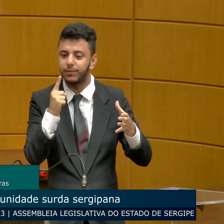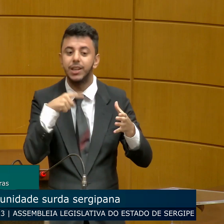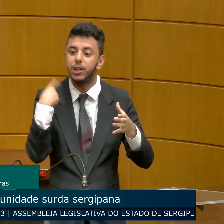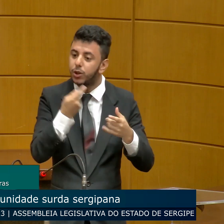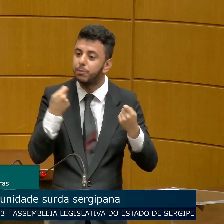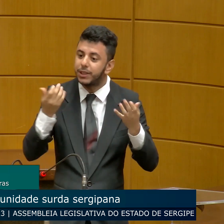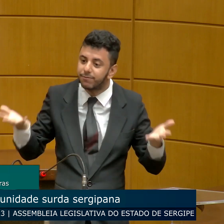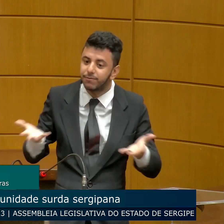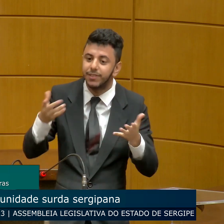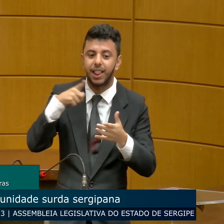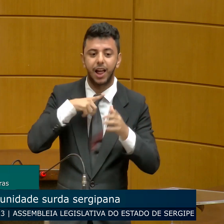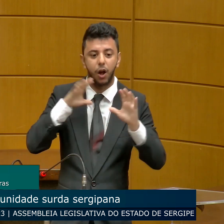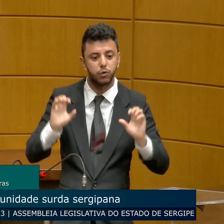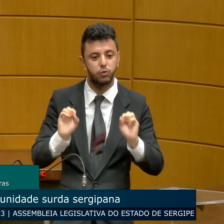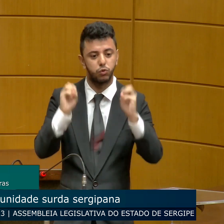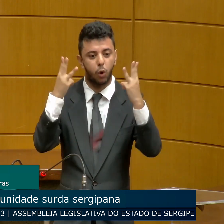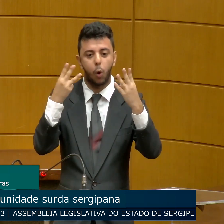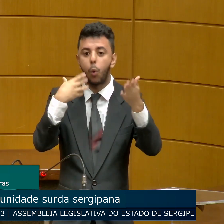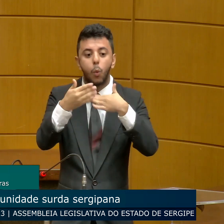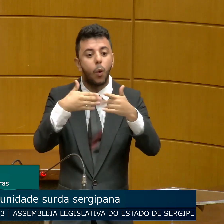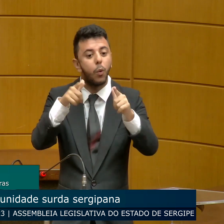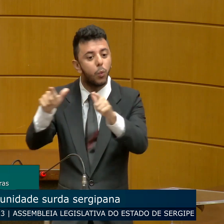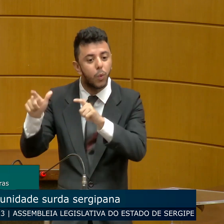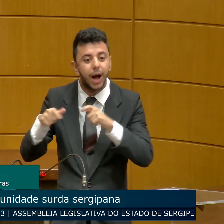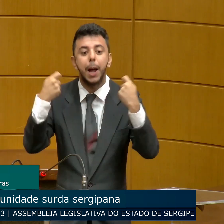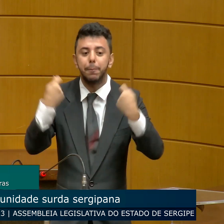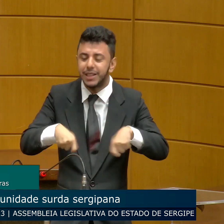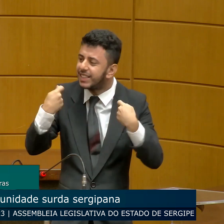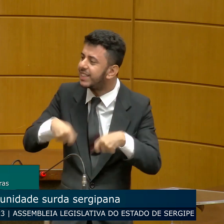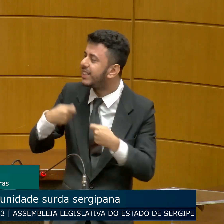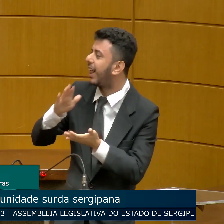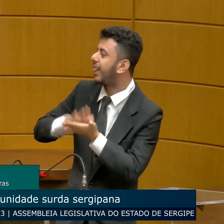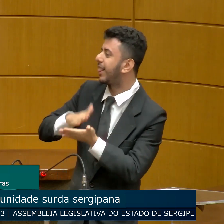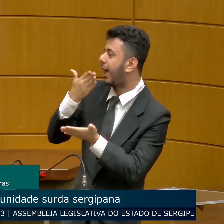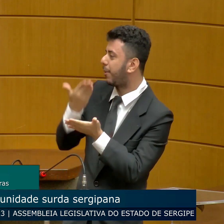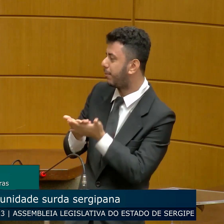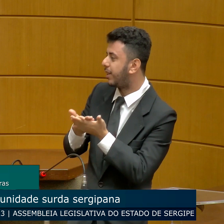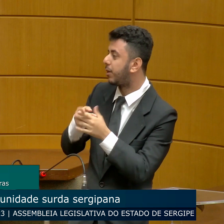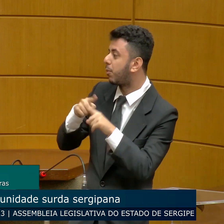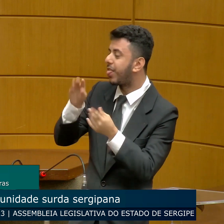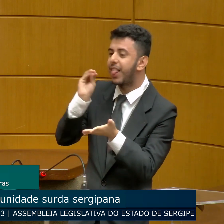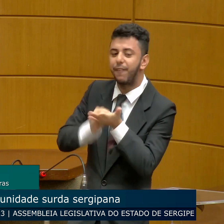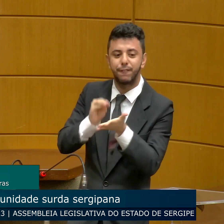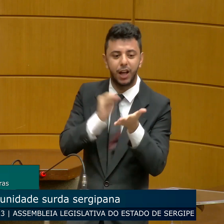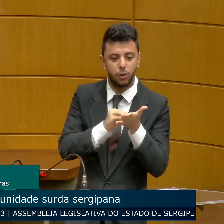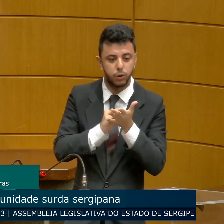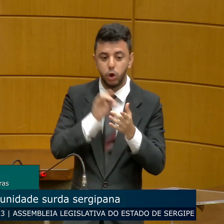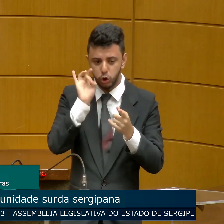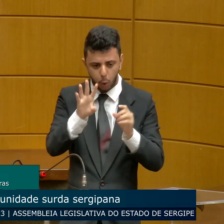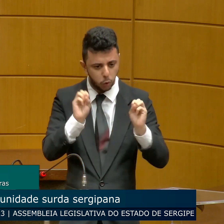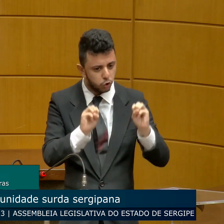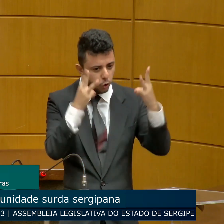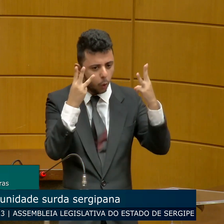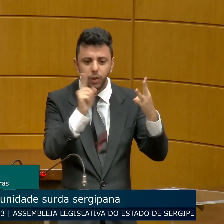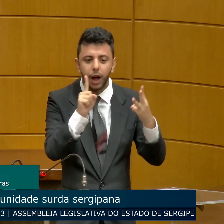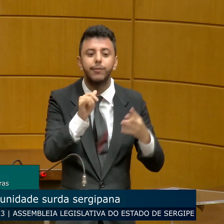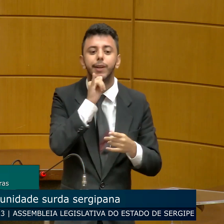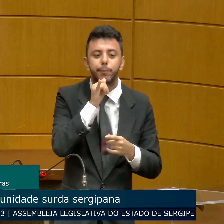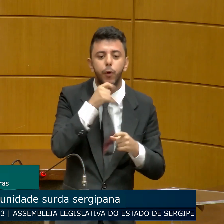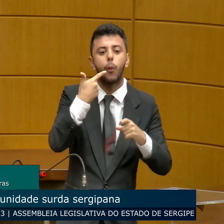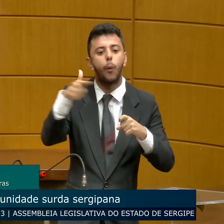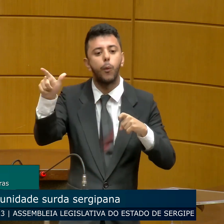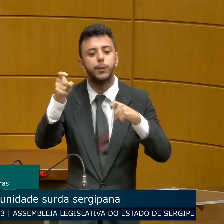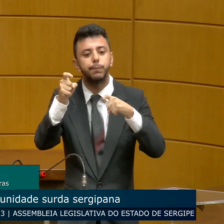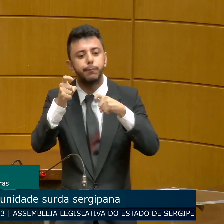shows, né, os eventos, que eles estejam ali presentes, seja em qualquer local, precisamos sim de intérprete, está